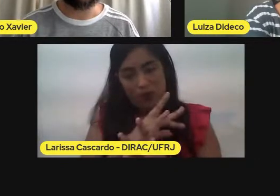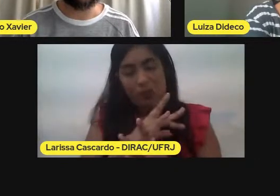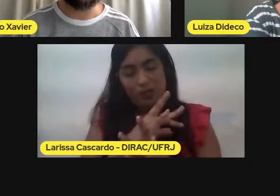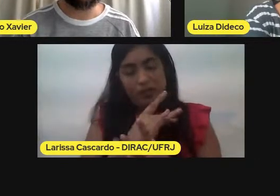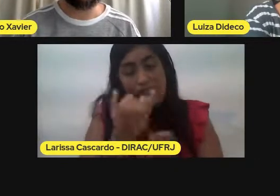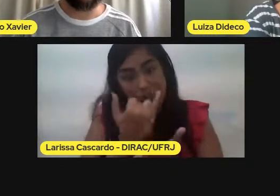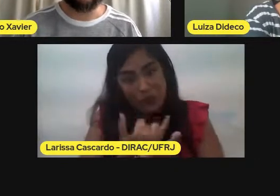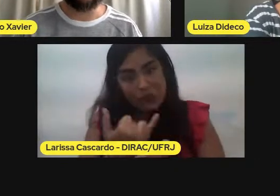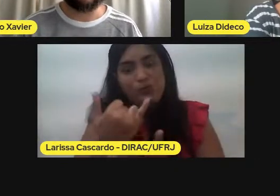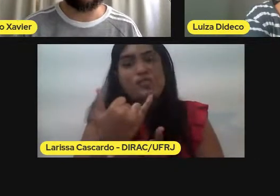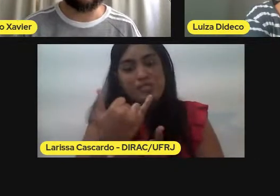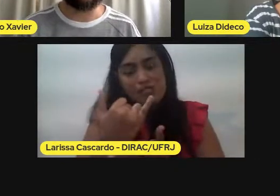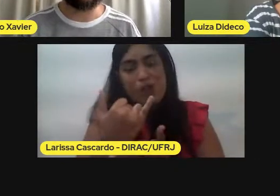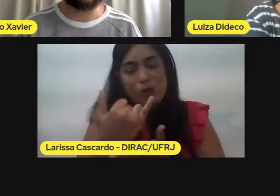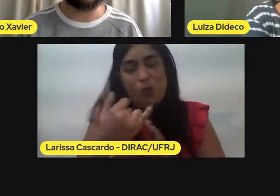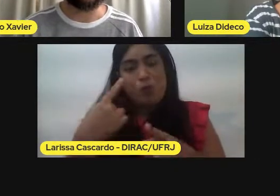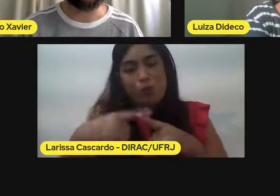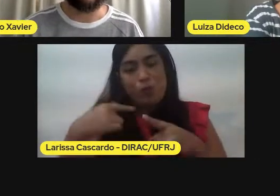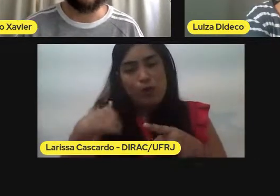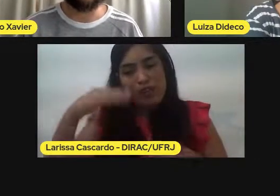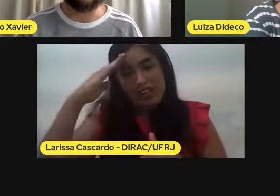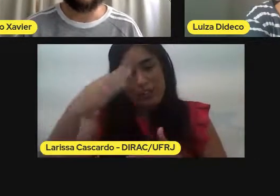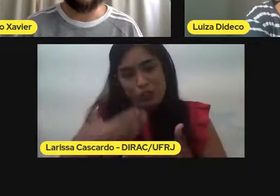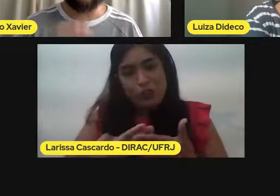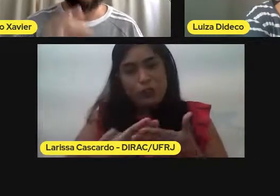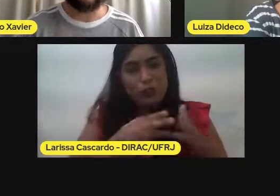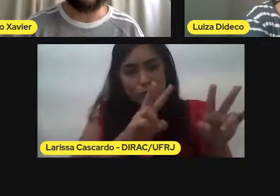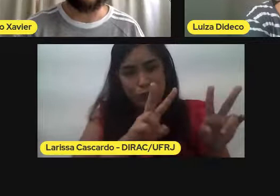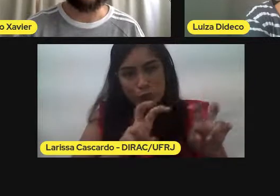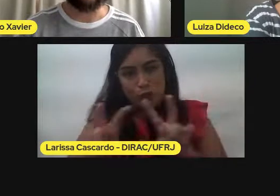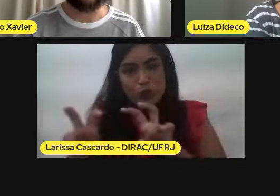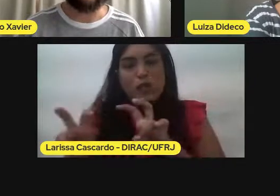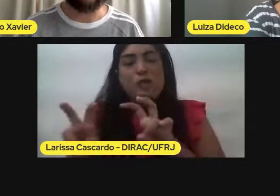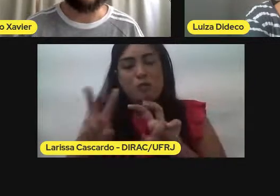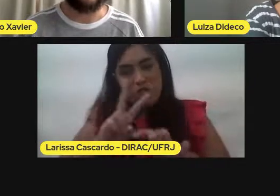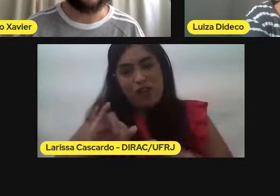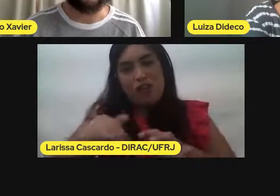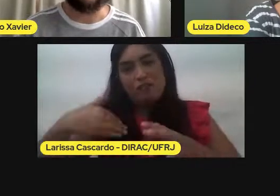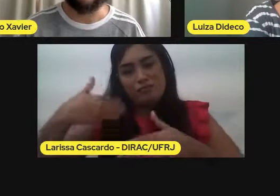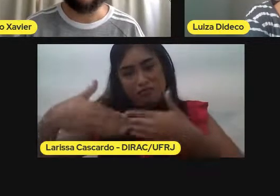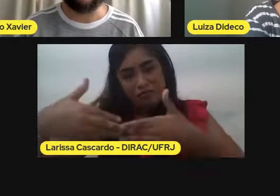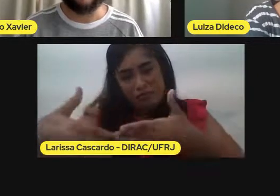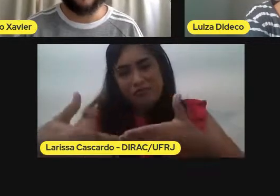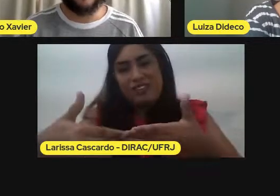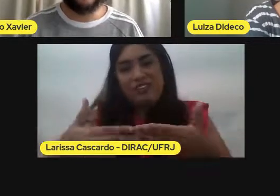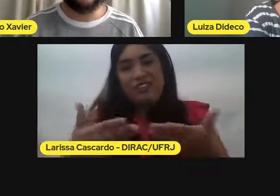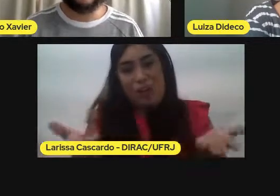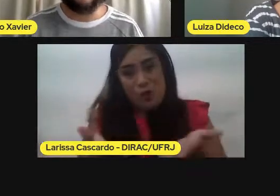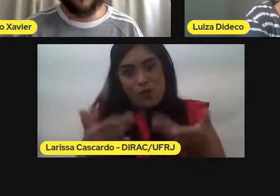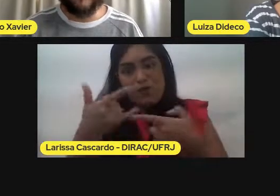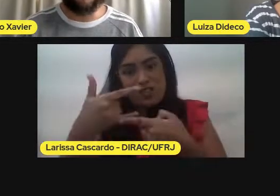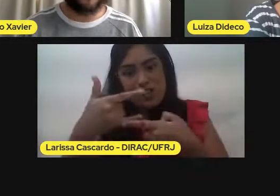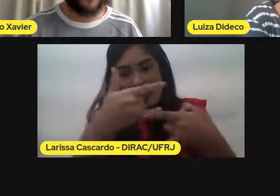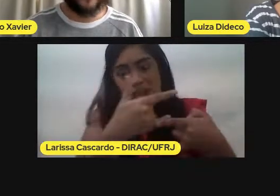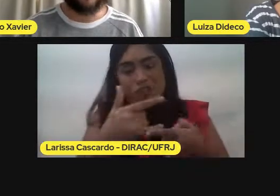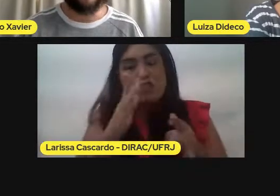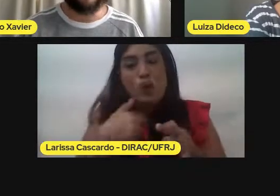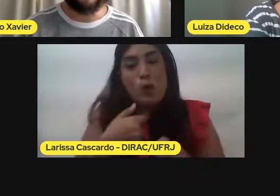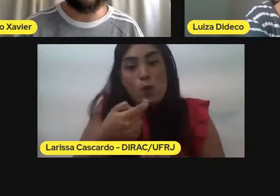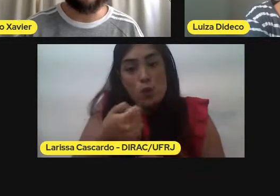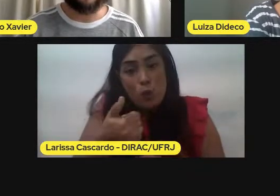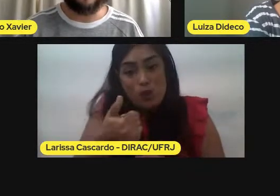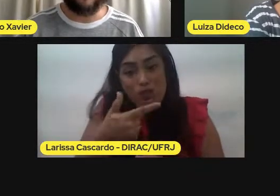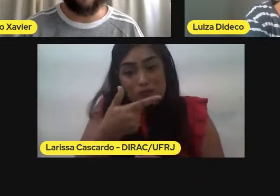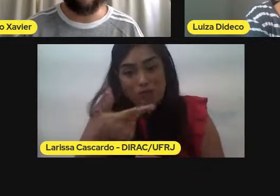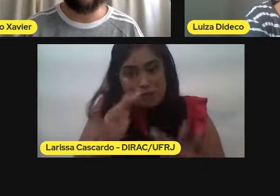acho que os temas aí vão se desenrolar ao longo da nossa conversa. Eu já estou terminando o meu tempinho aqui de 15 minutos, que existe um